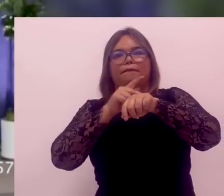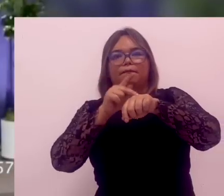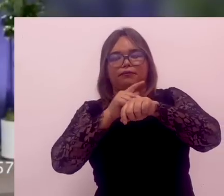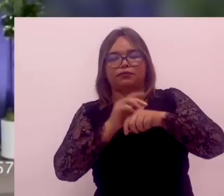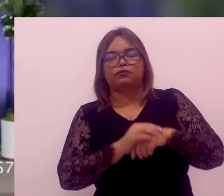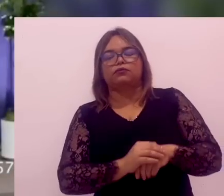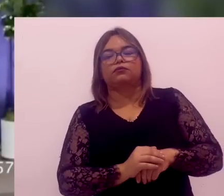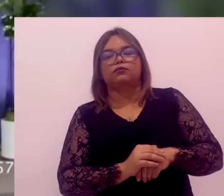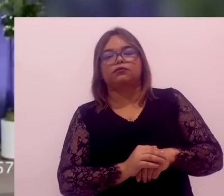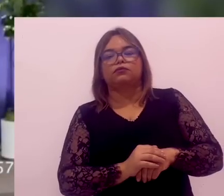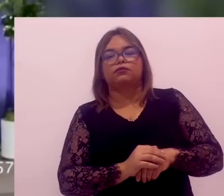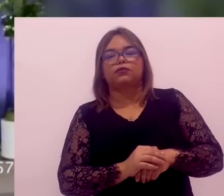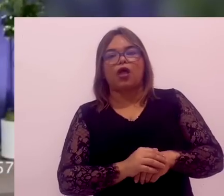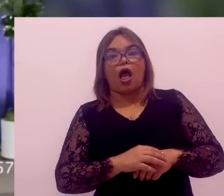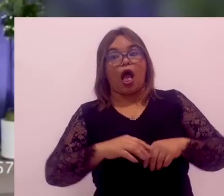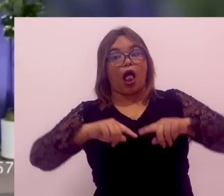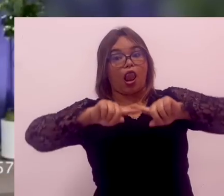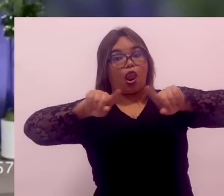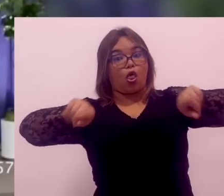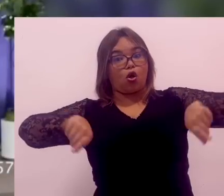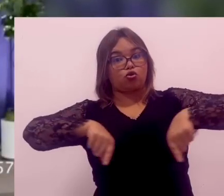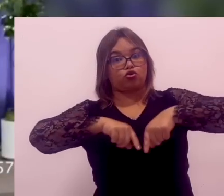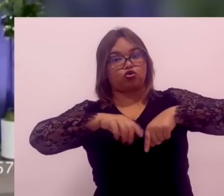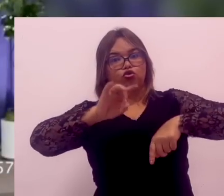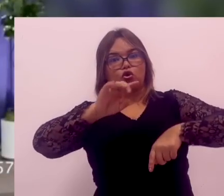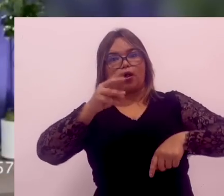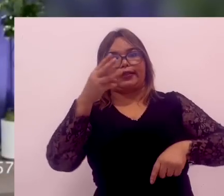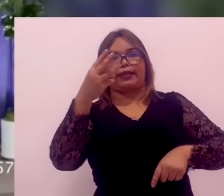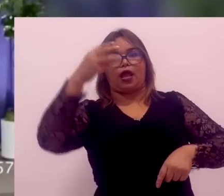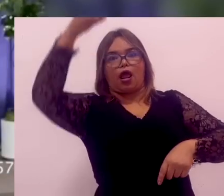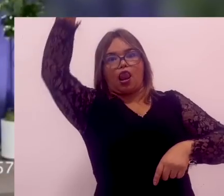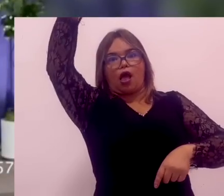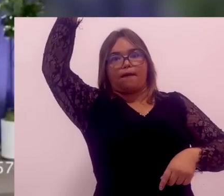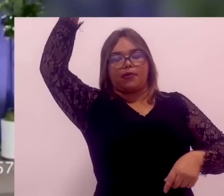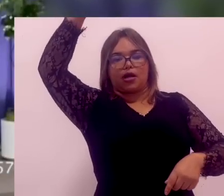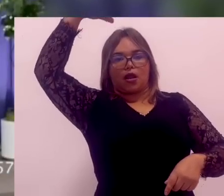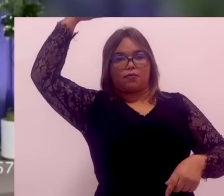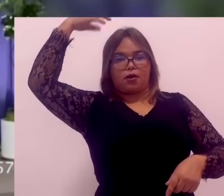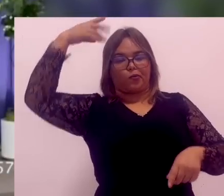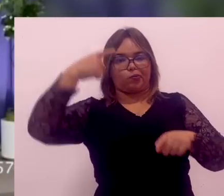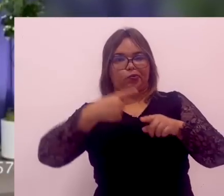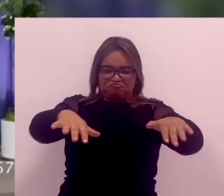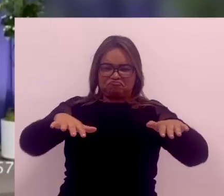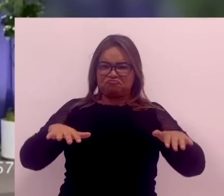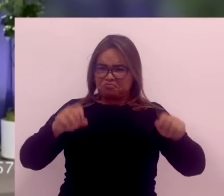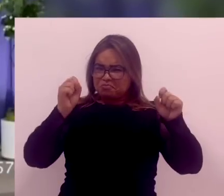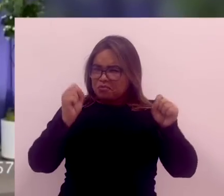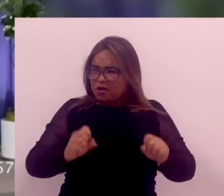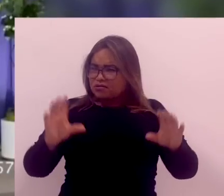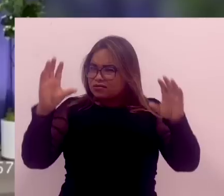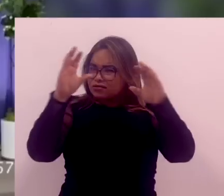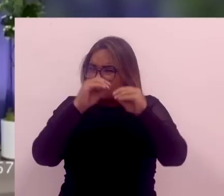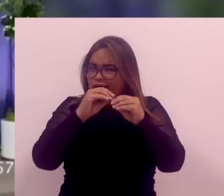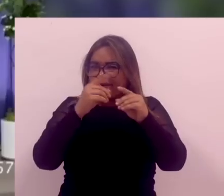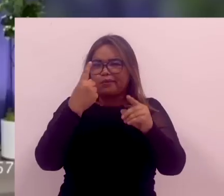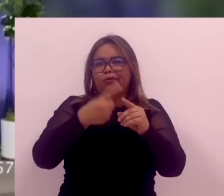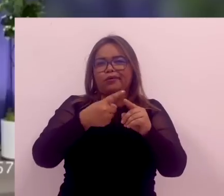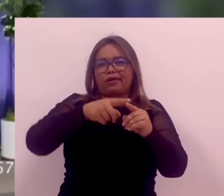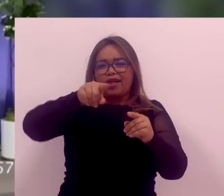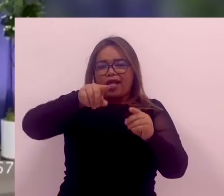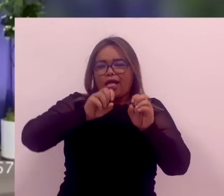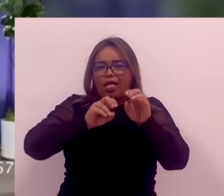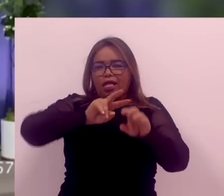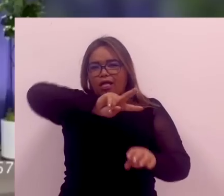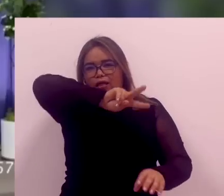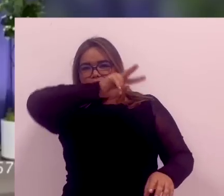porque o norte é o lugar da escuridão. Agora, se você conhece a Bíblia, você sabe que o norte é onde fica o trono de Deus. Será que o norte pode ser a